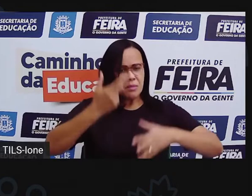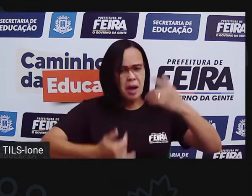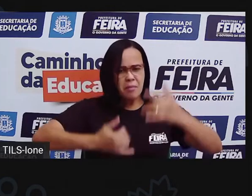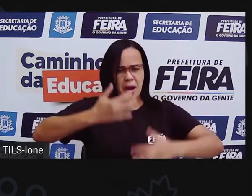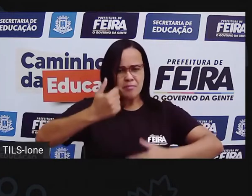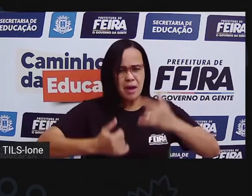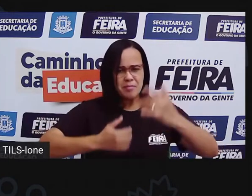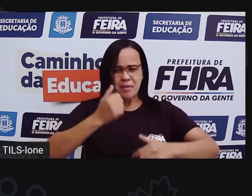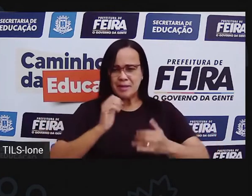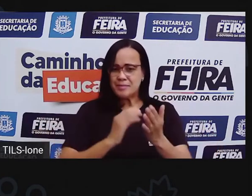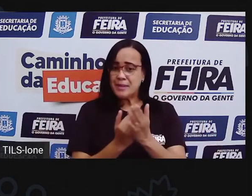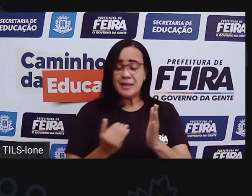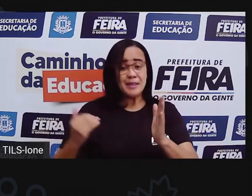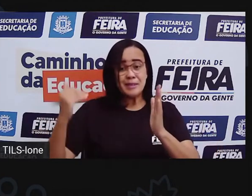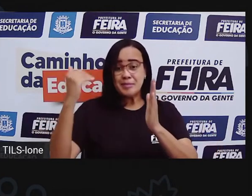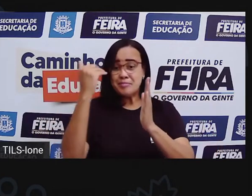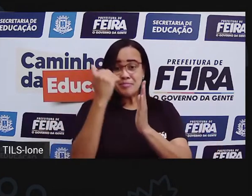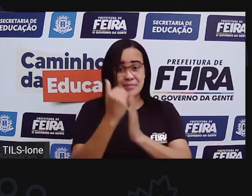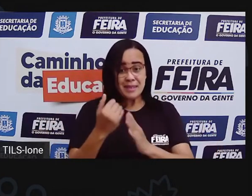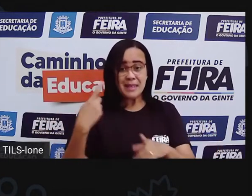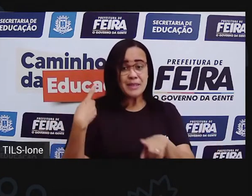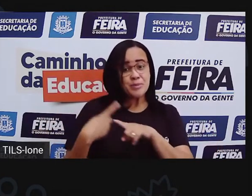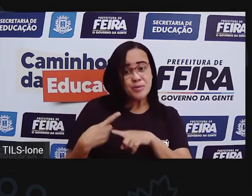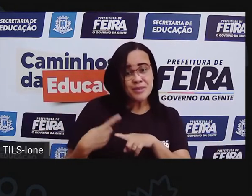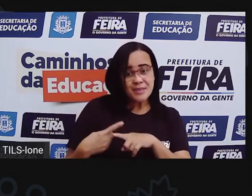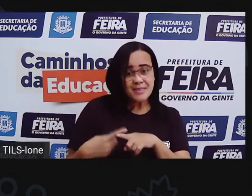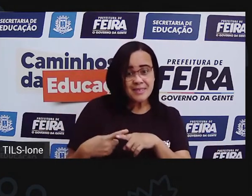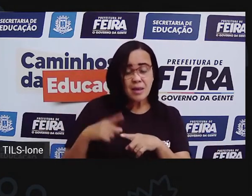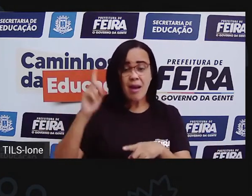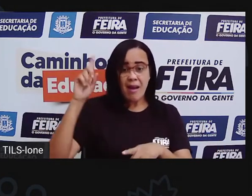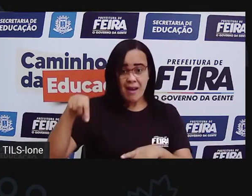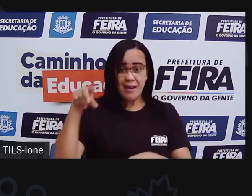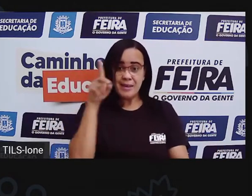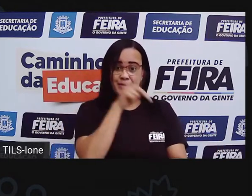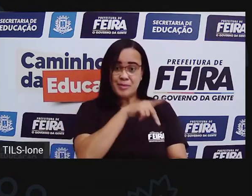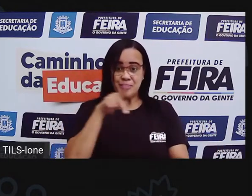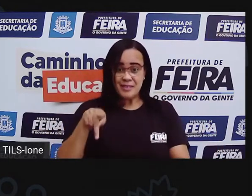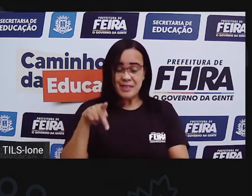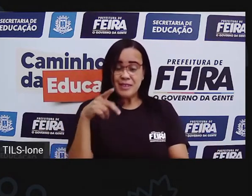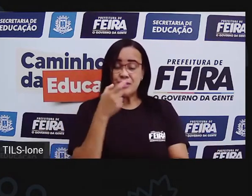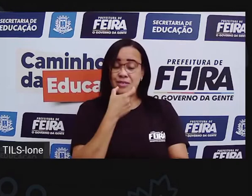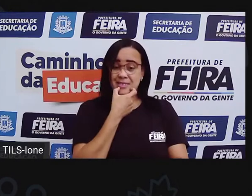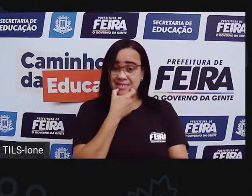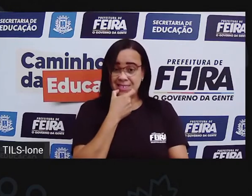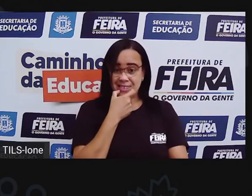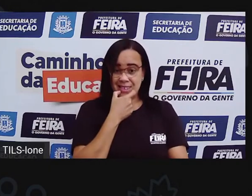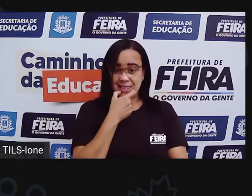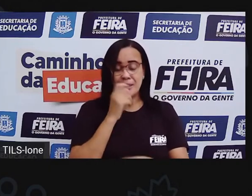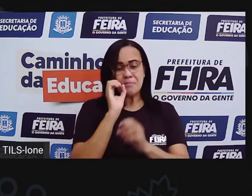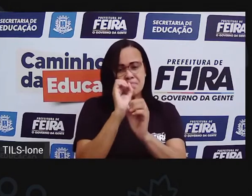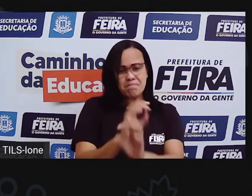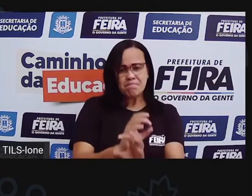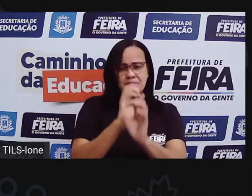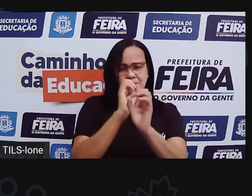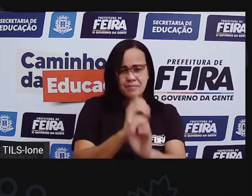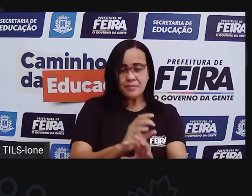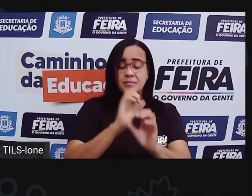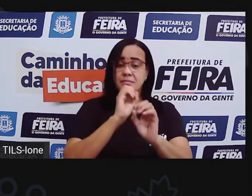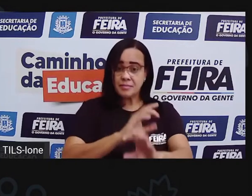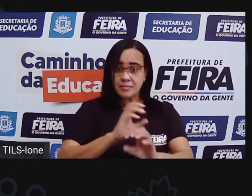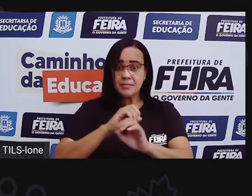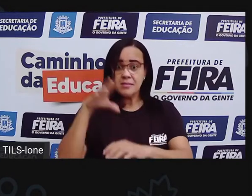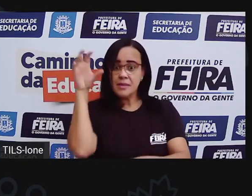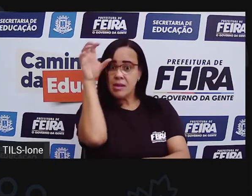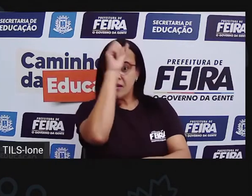pra gente. Sabe por quê, meninada? Porque ela é uma professora de inglês. Isso mesmo, ela ensina a gente a aprender a